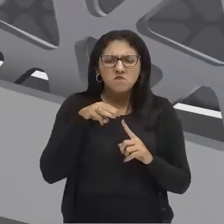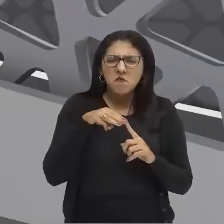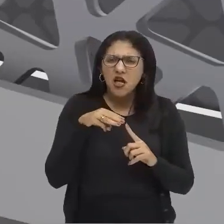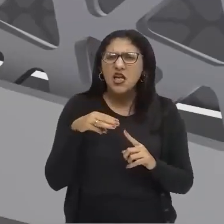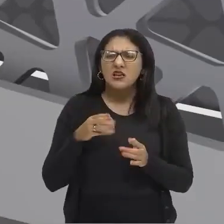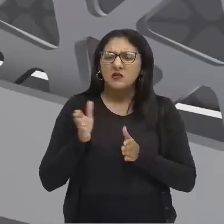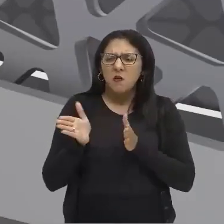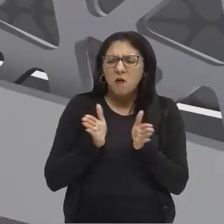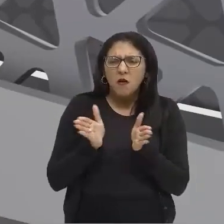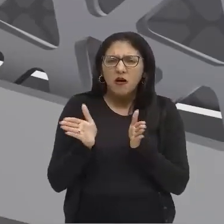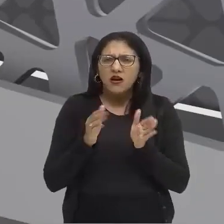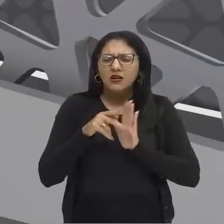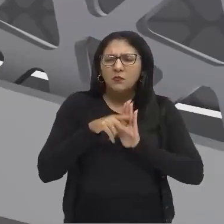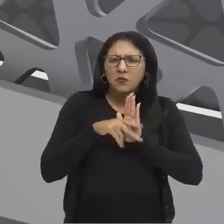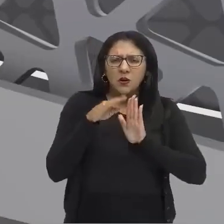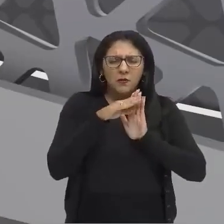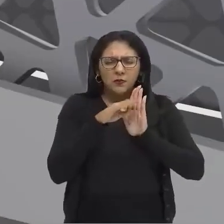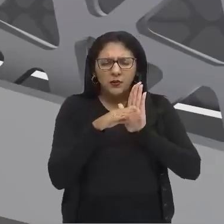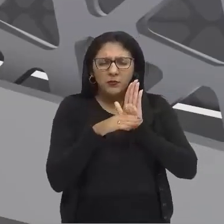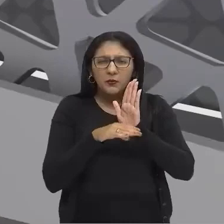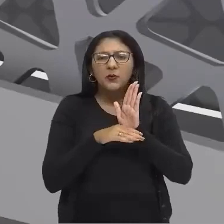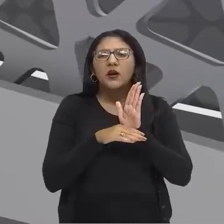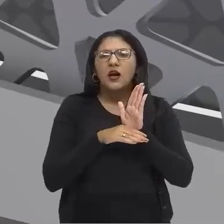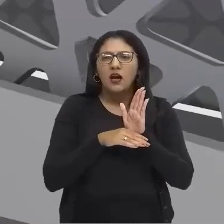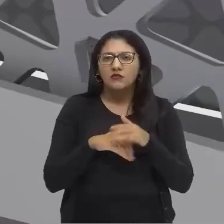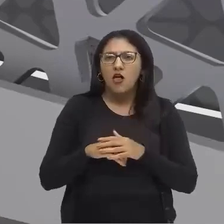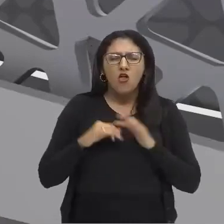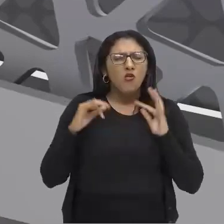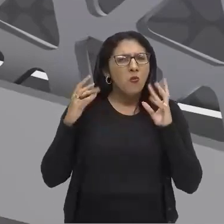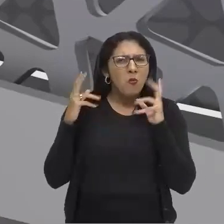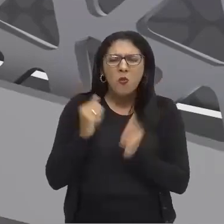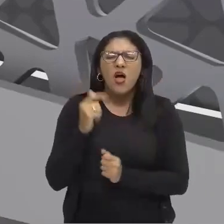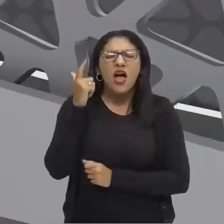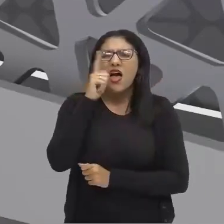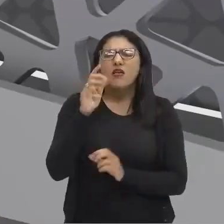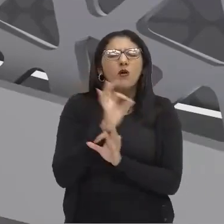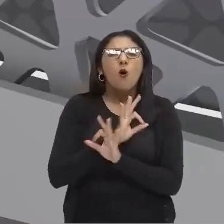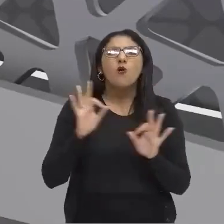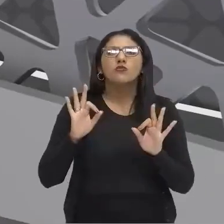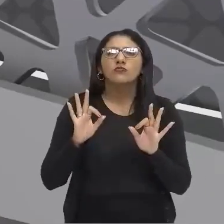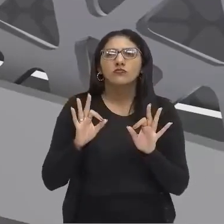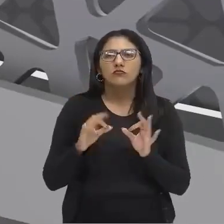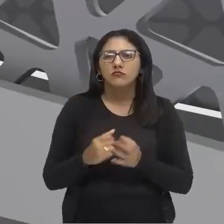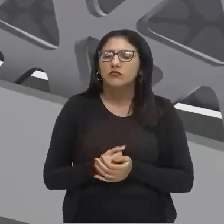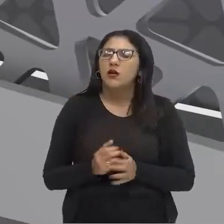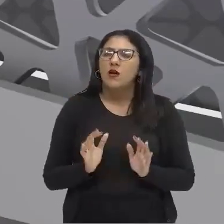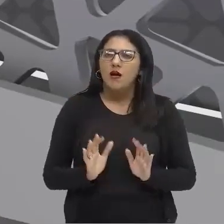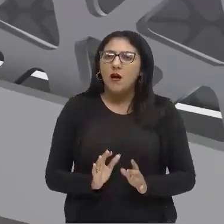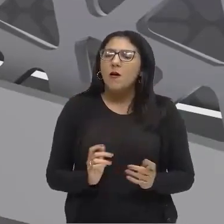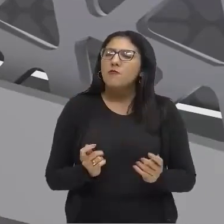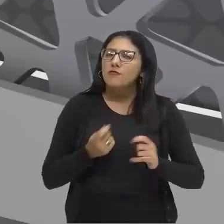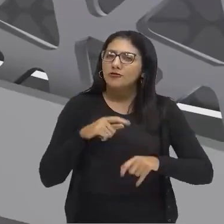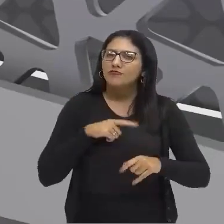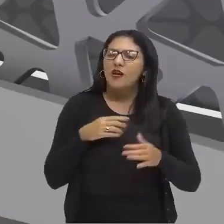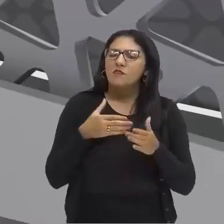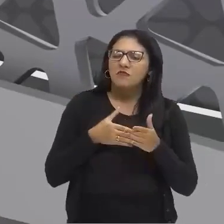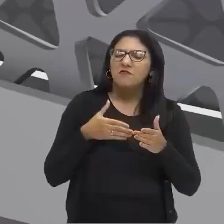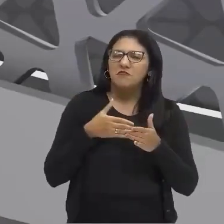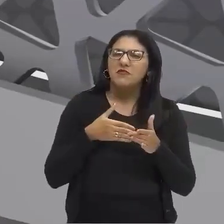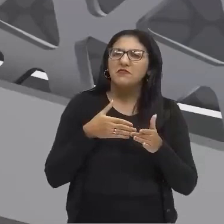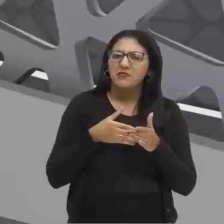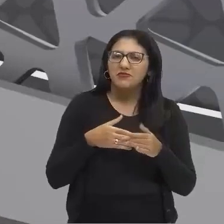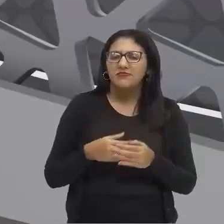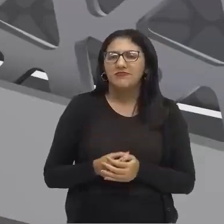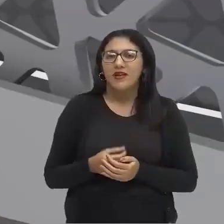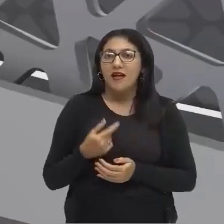eu vou traçar um cronograma, não é porque eu tenho um projeto, que tudo vai dar certo. Não, podem acontecer atropelos. E eu tenho que